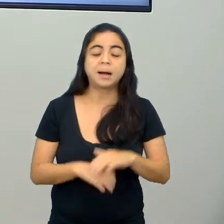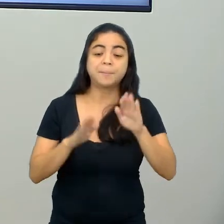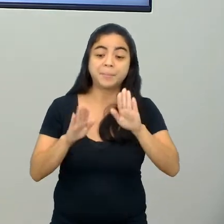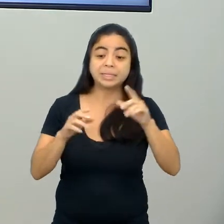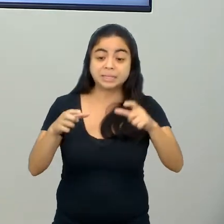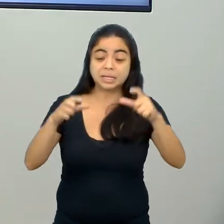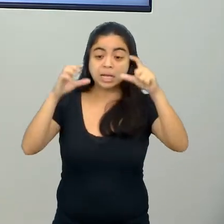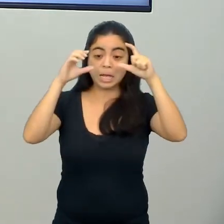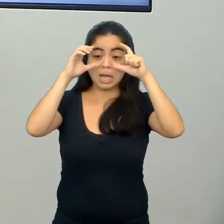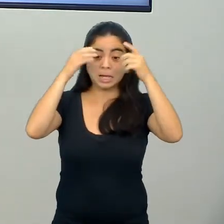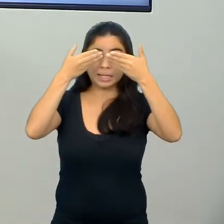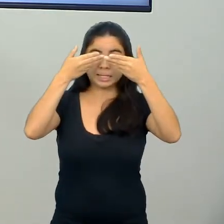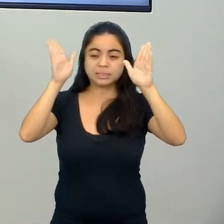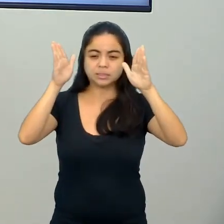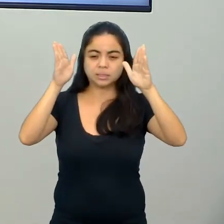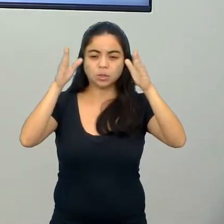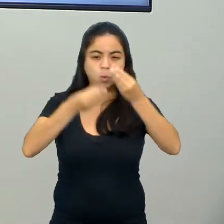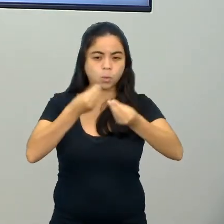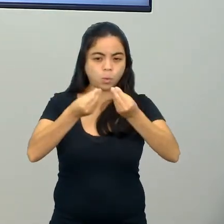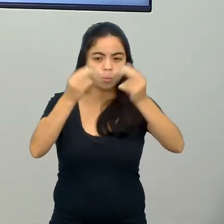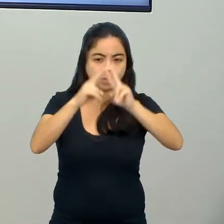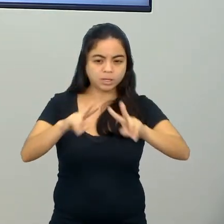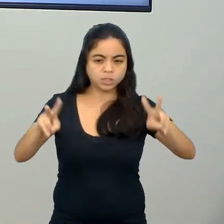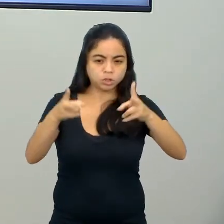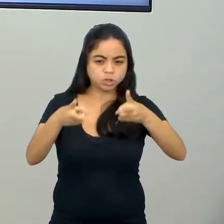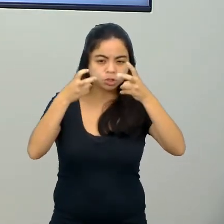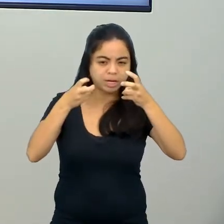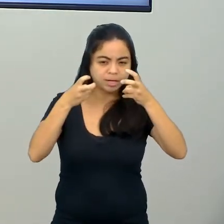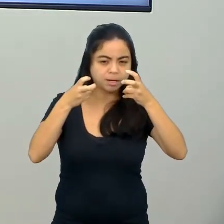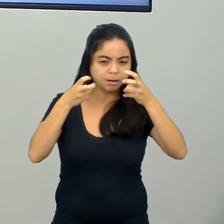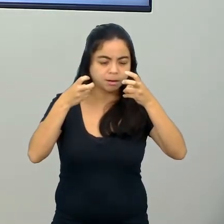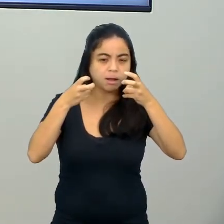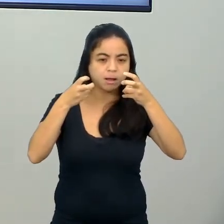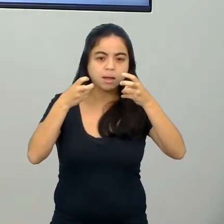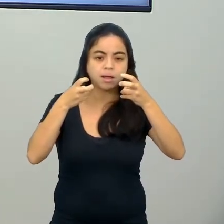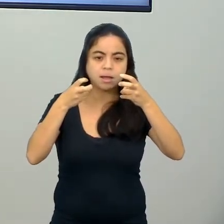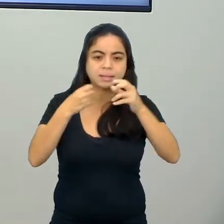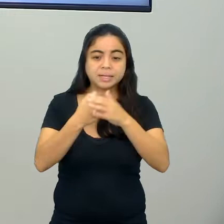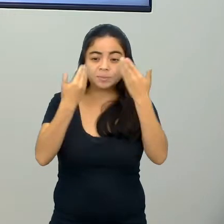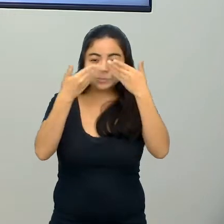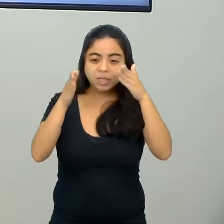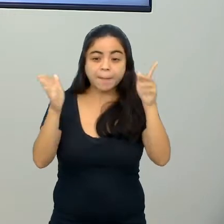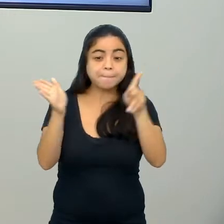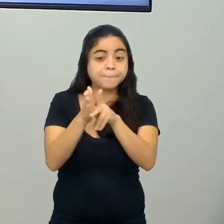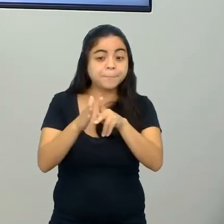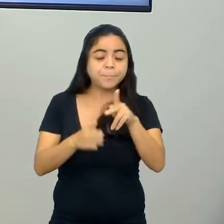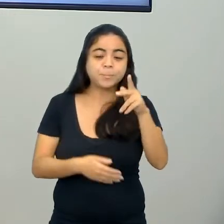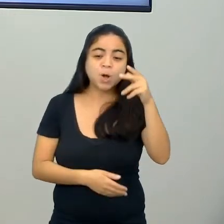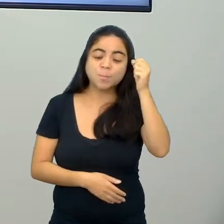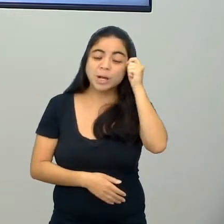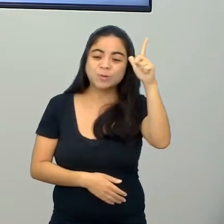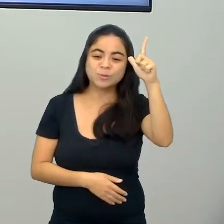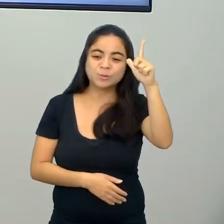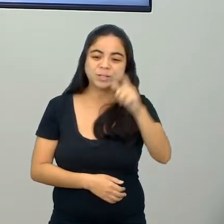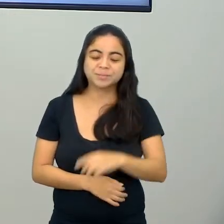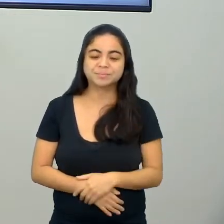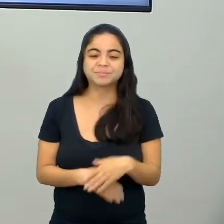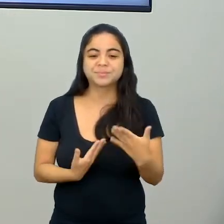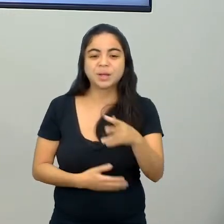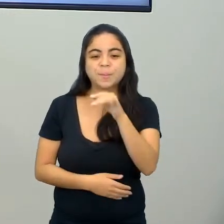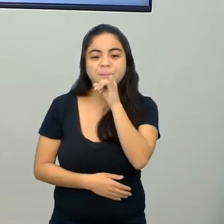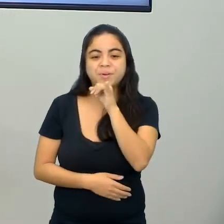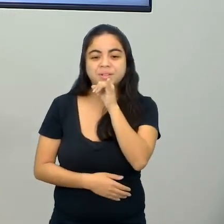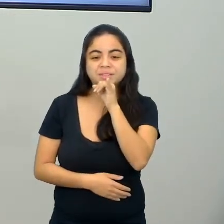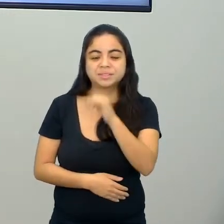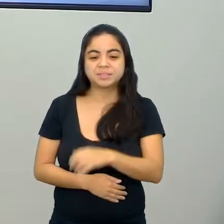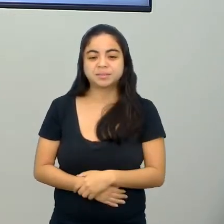essa lente que você está enxergando o mundo, esse filtro, ele vai ser um filtro pela sua cultura. Então, se você, por exemplo, nascesse